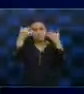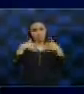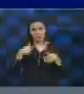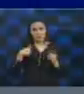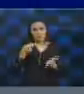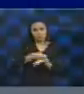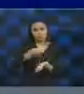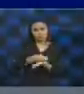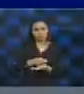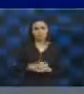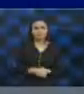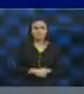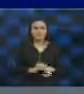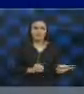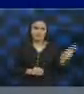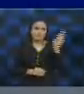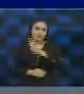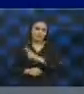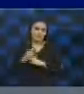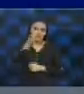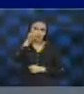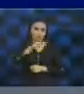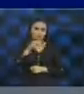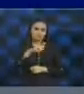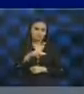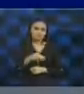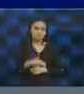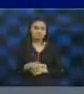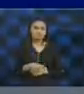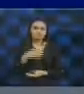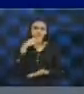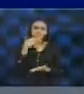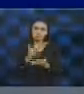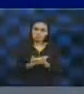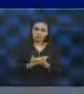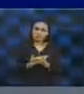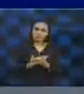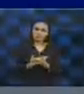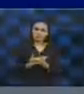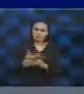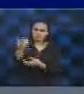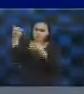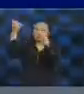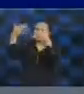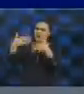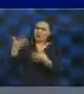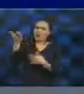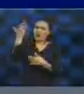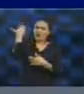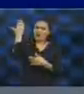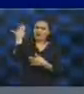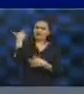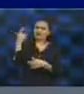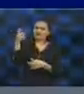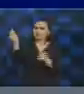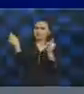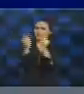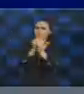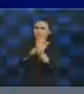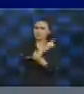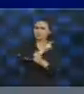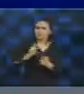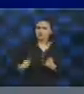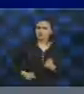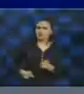minuto. Olha, é impressionante ouvir alguém que até ontem estava de braços dados com o governador,